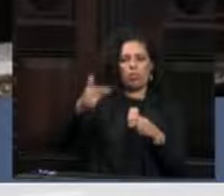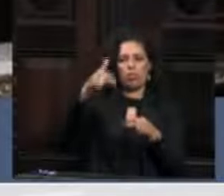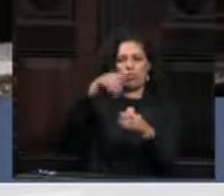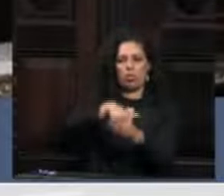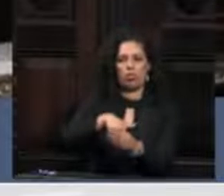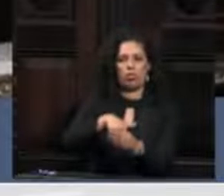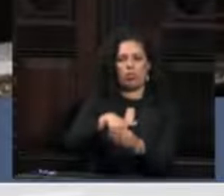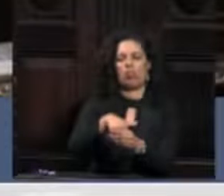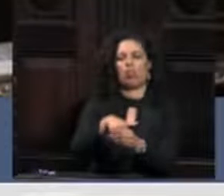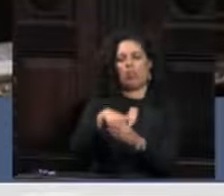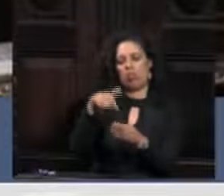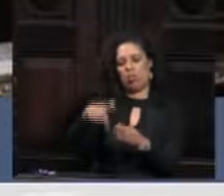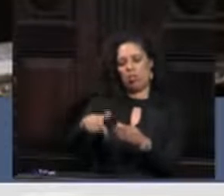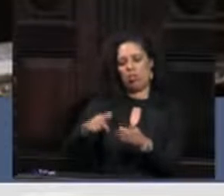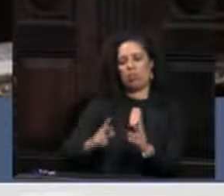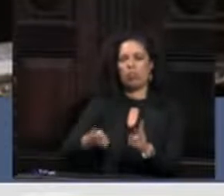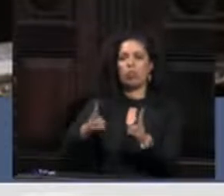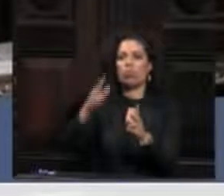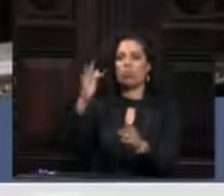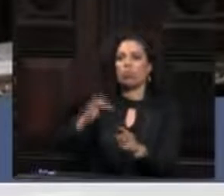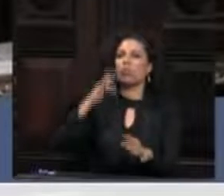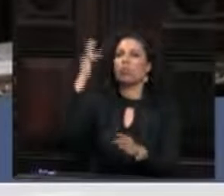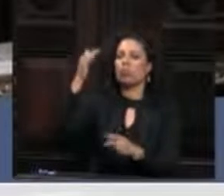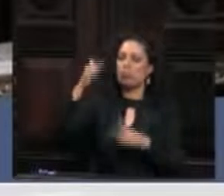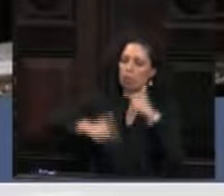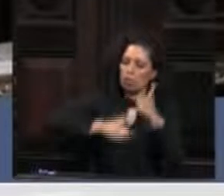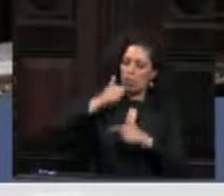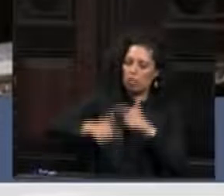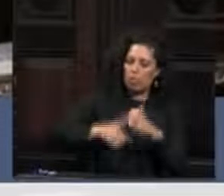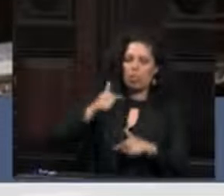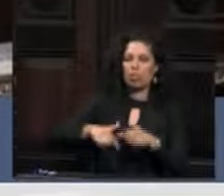a outros cargos, no pleito que se avizinhava.